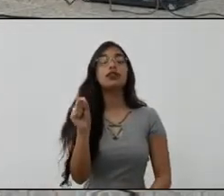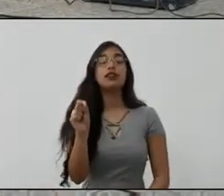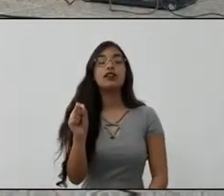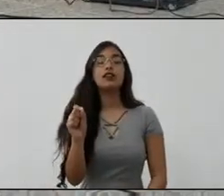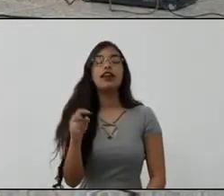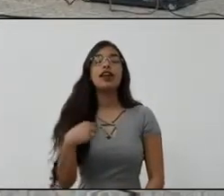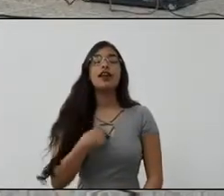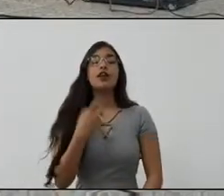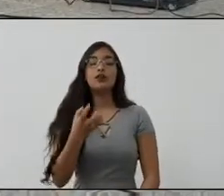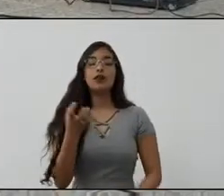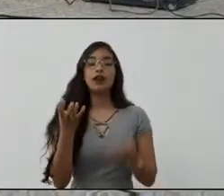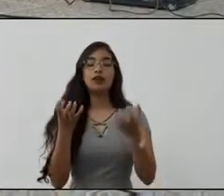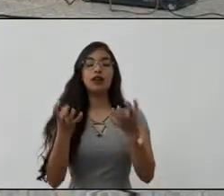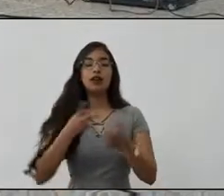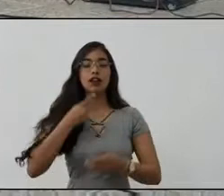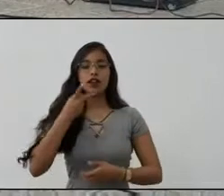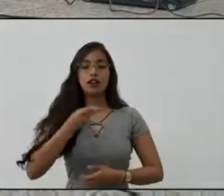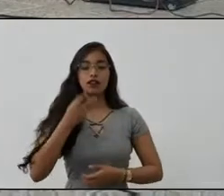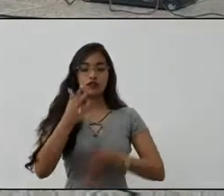paz.